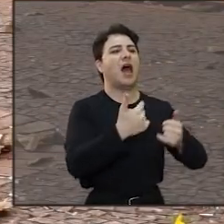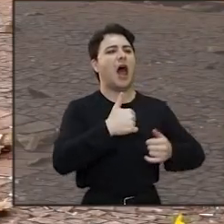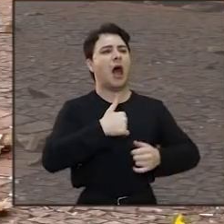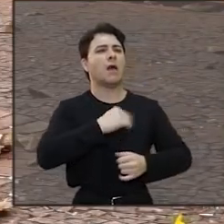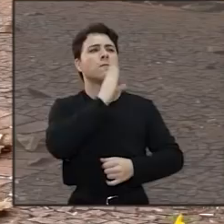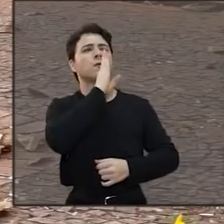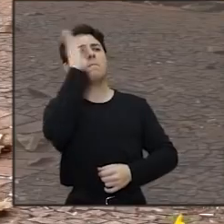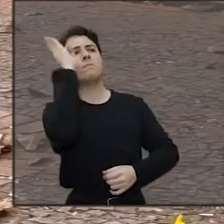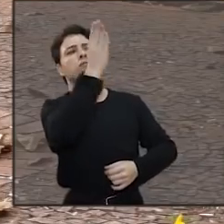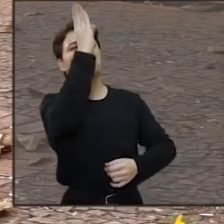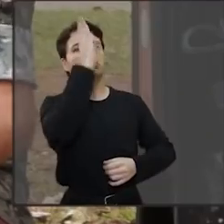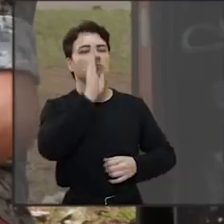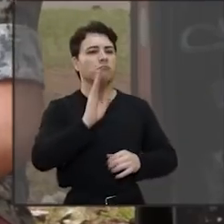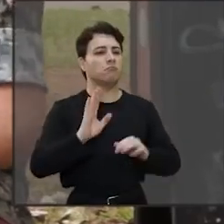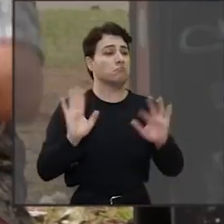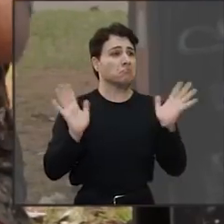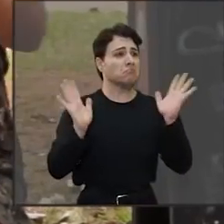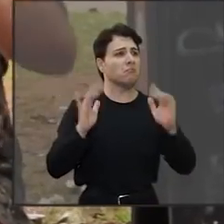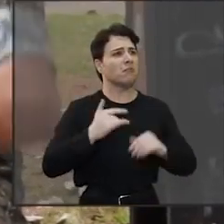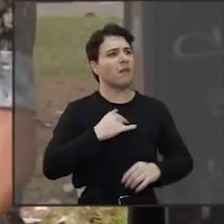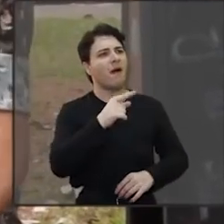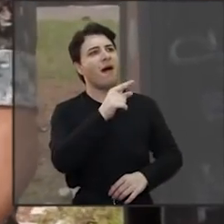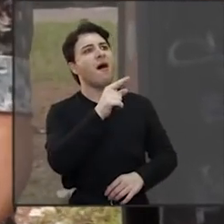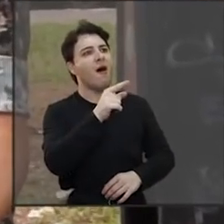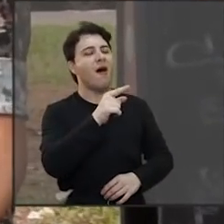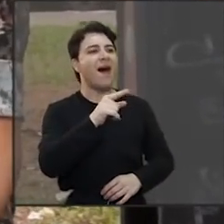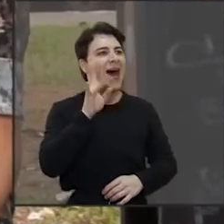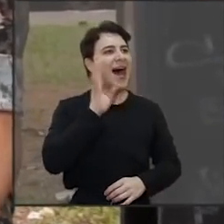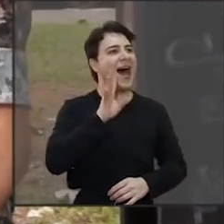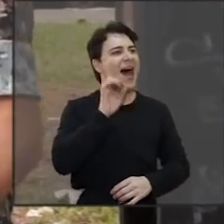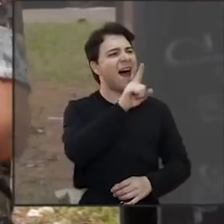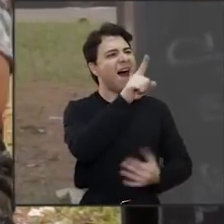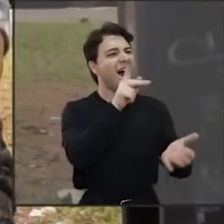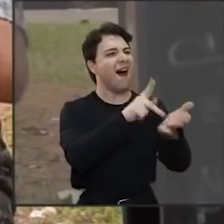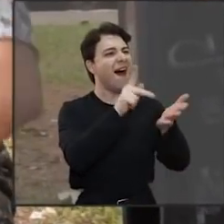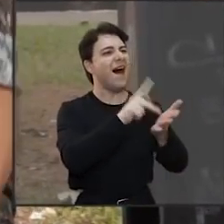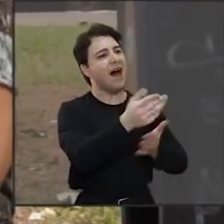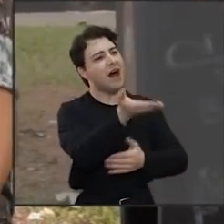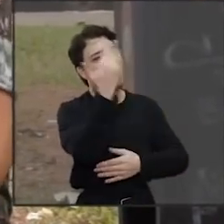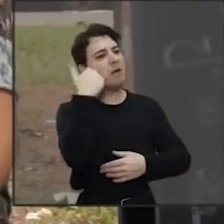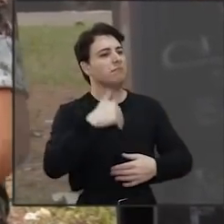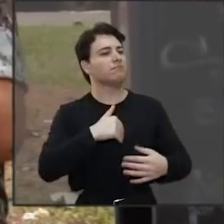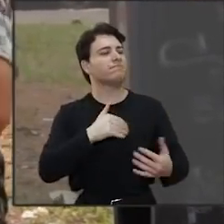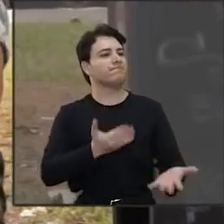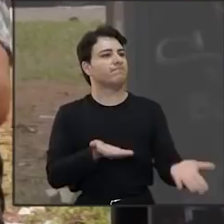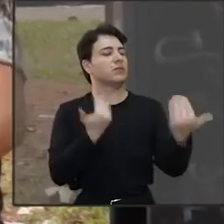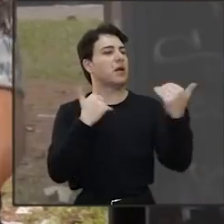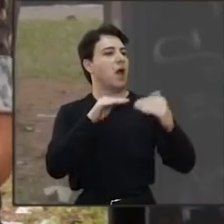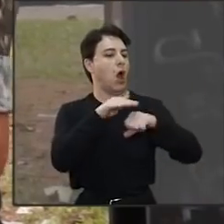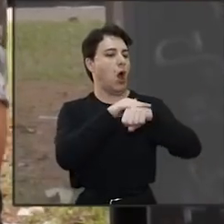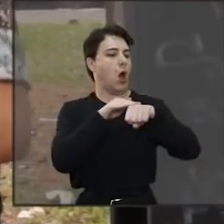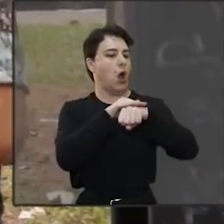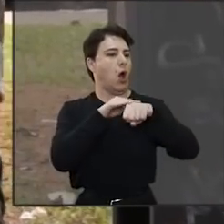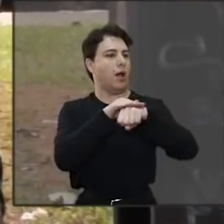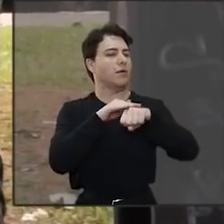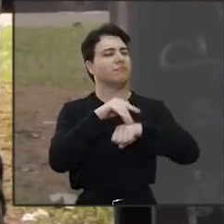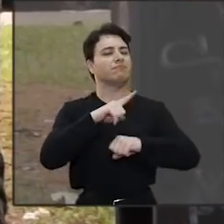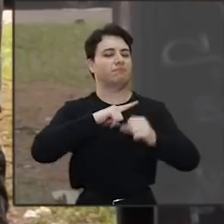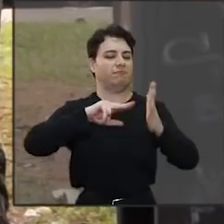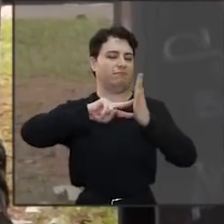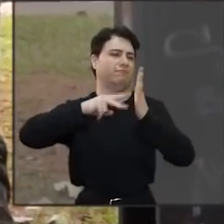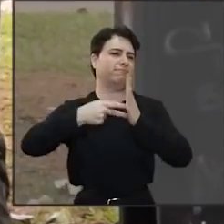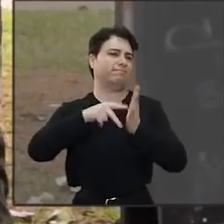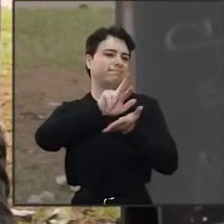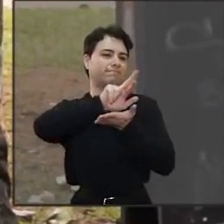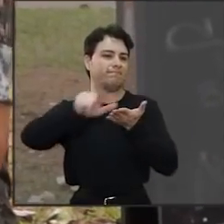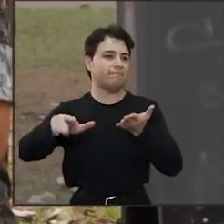assim, aí ao invés de eu falar pra ele, não, para, o que você tá falando, né, que besteira, eu falo, nossa, é verdade, velho, você pegar essa palavra, dá pra criar um outro